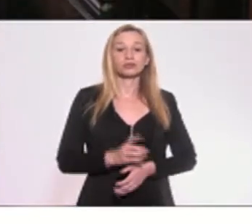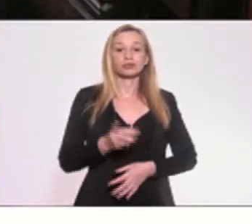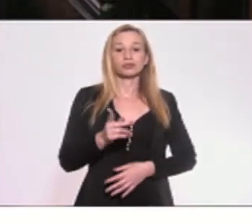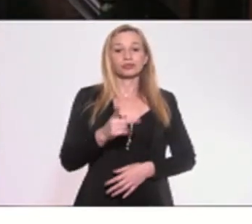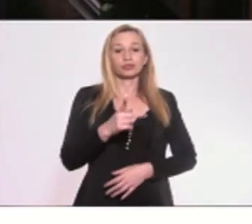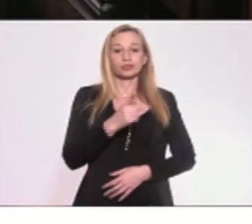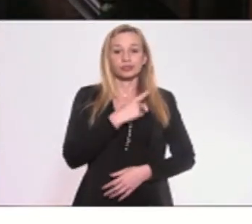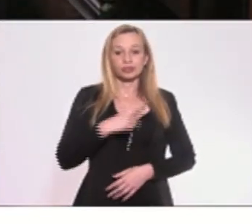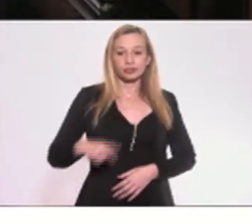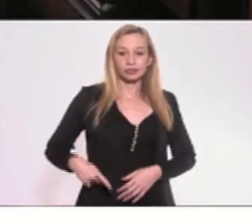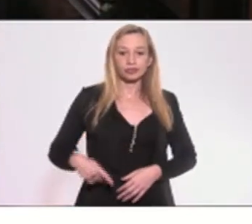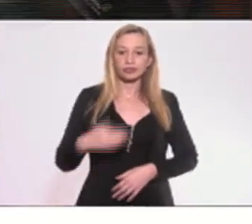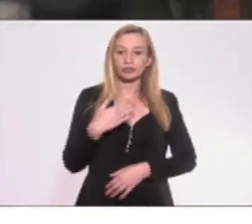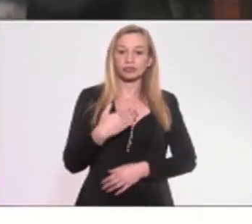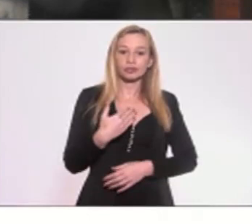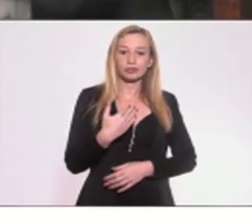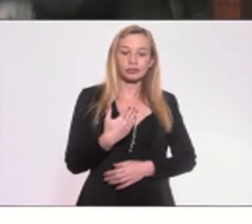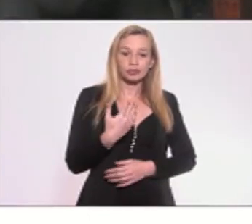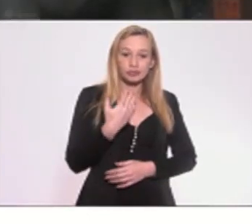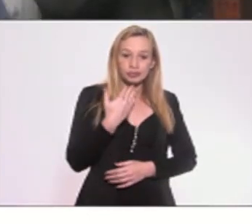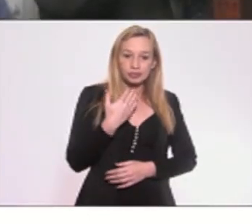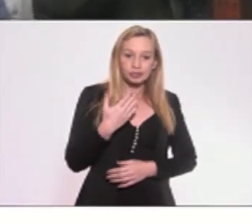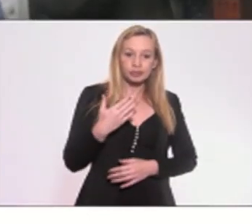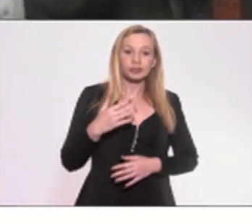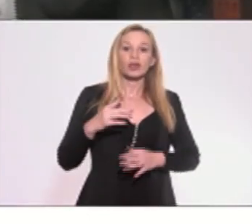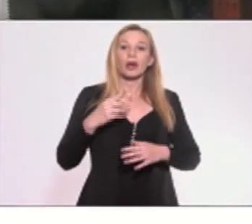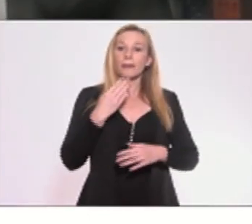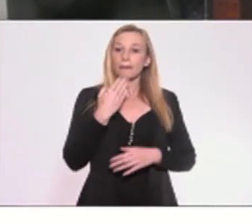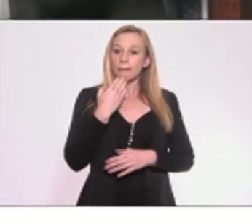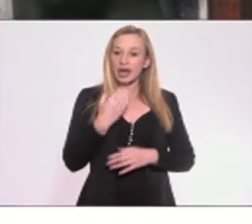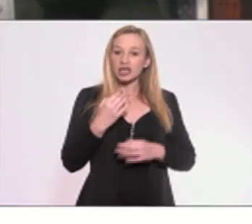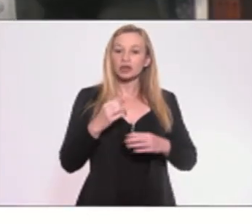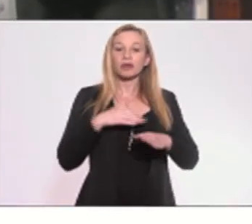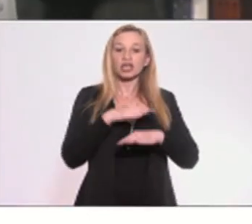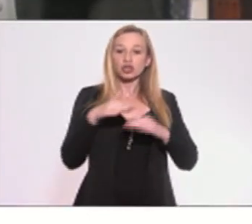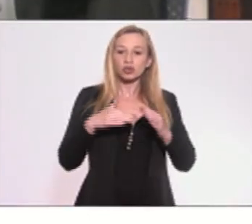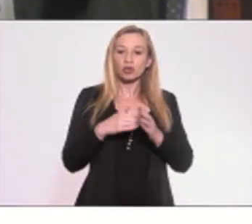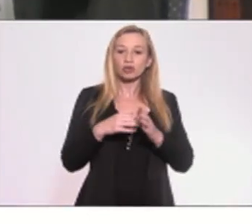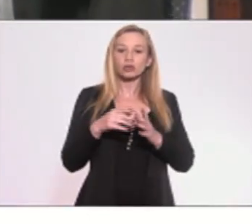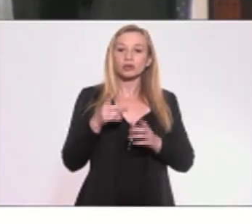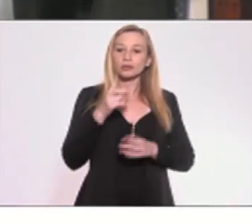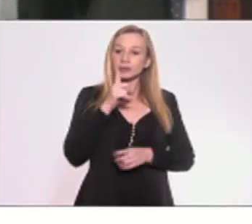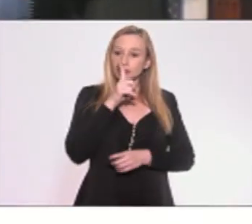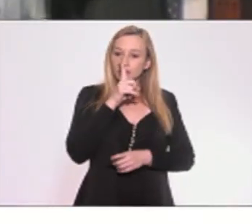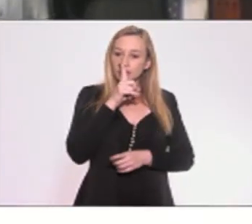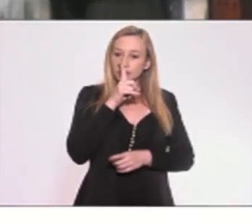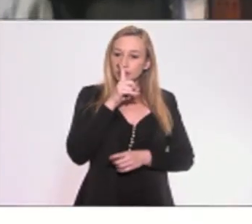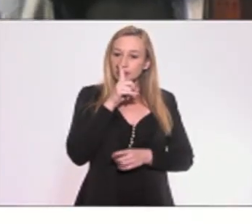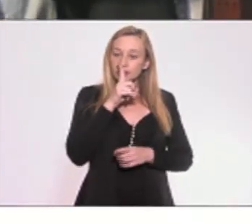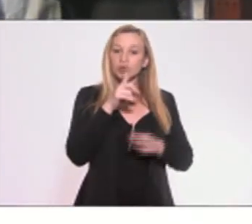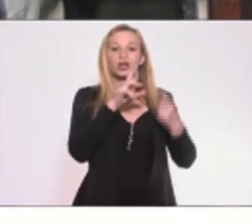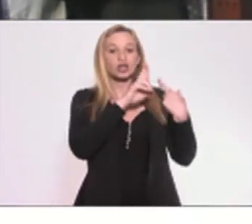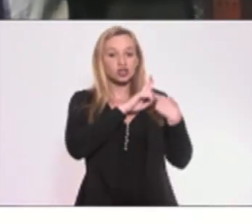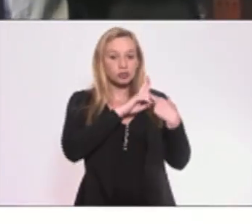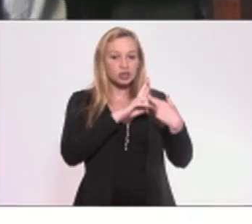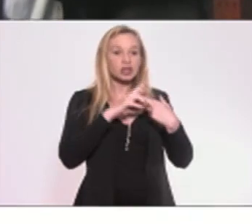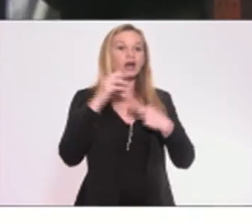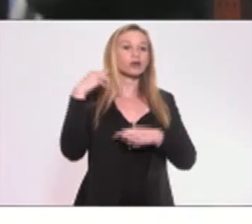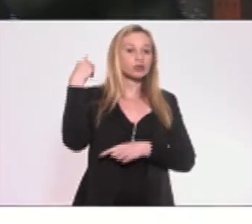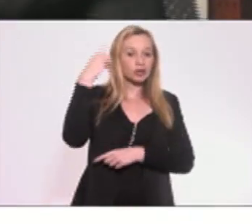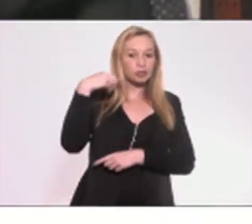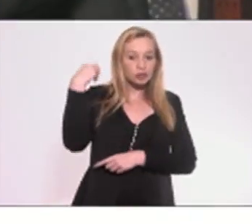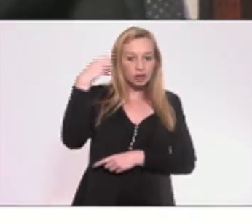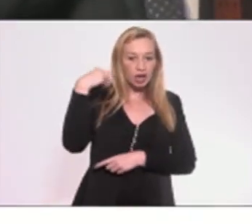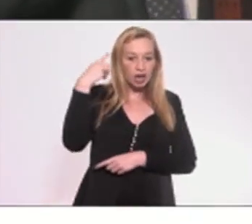Presidência pede às galerias para que a gente possa respeitar o orador, respeitar o parlamentar.